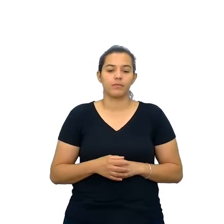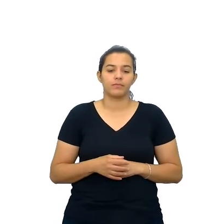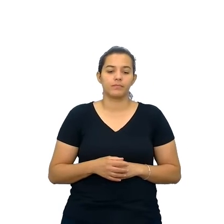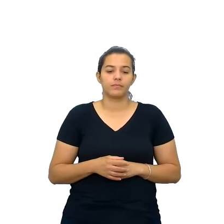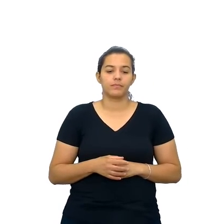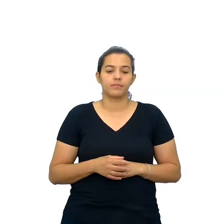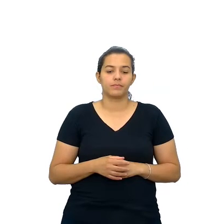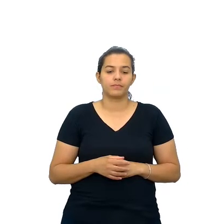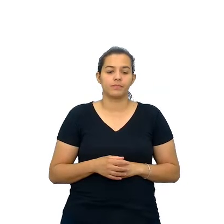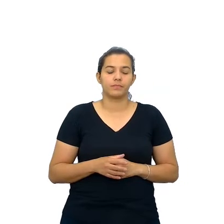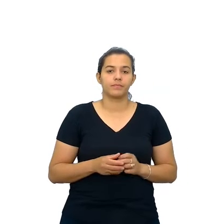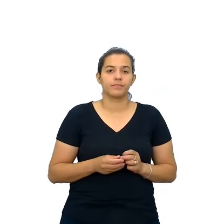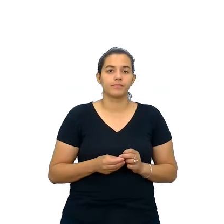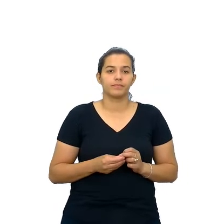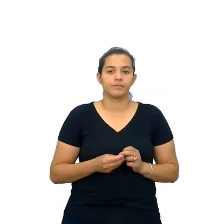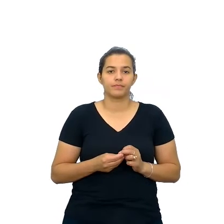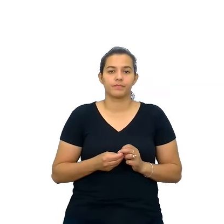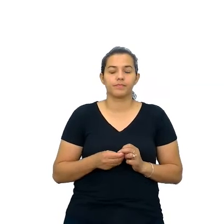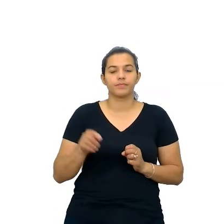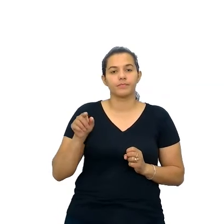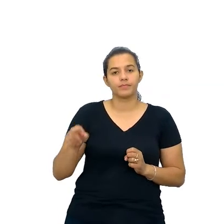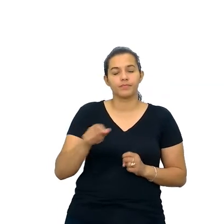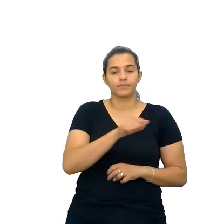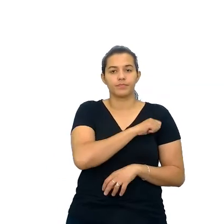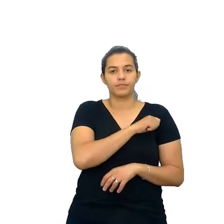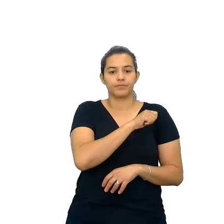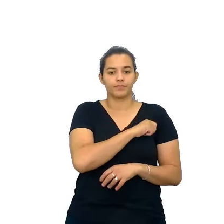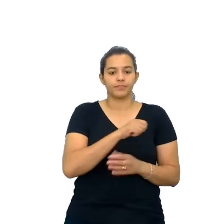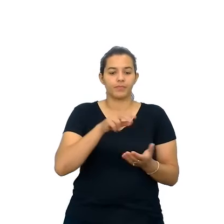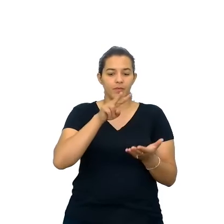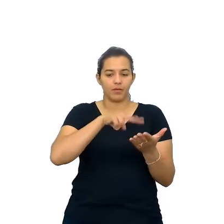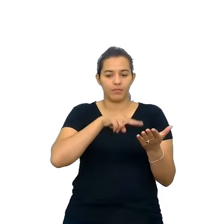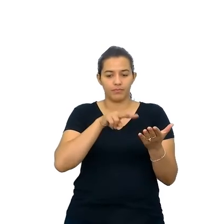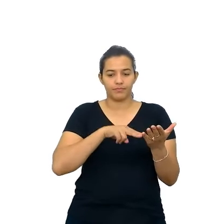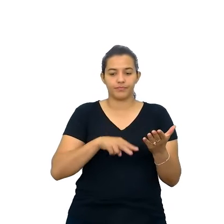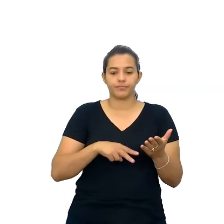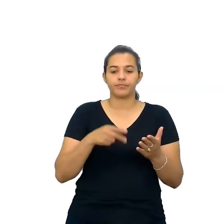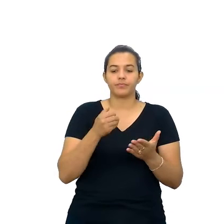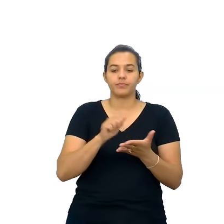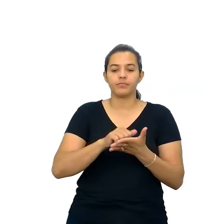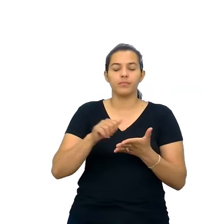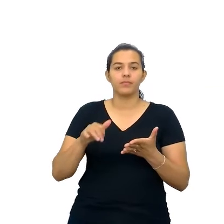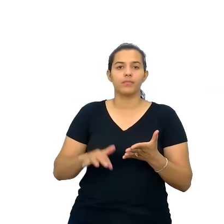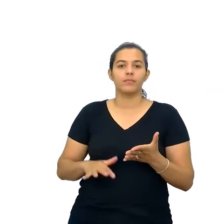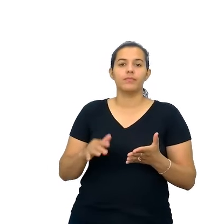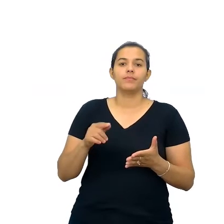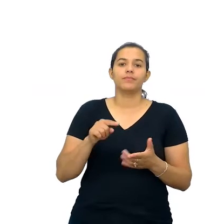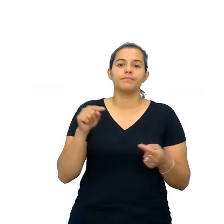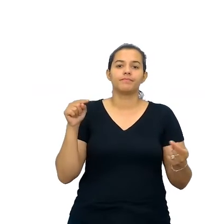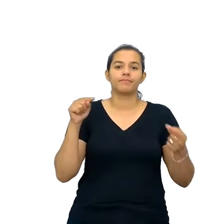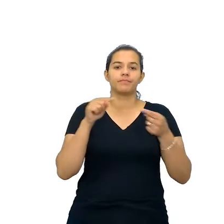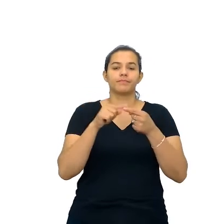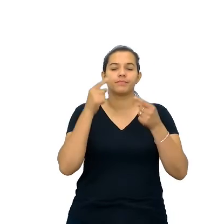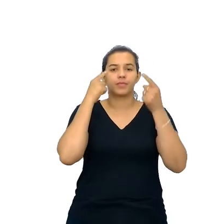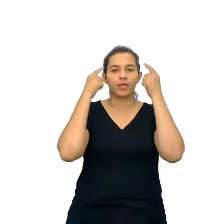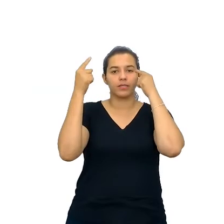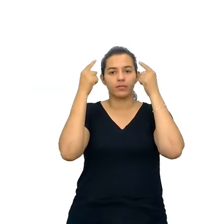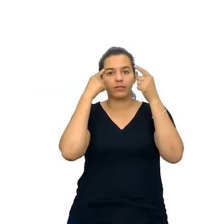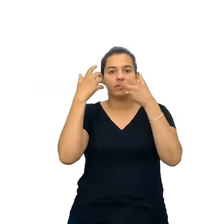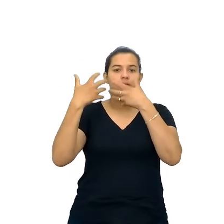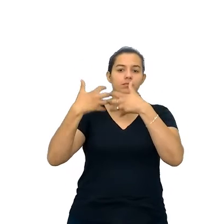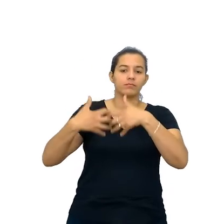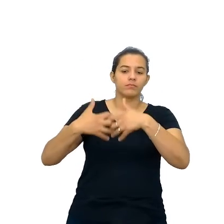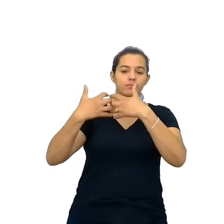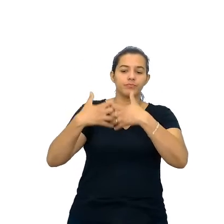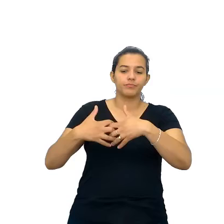o nosso estudante está fazendo a leitura desta atividade, né, as ideias mentais, né,